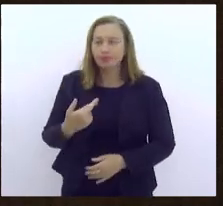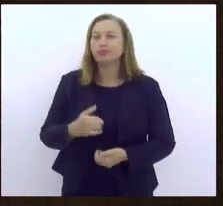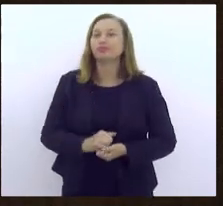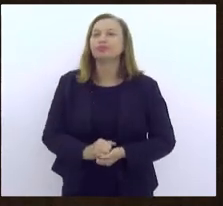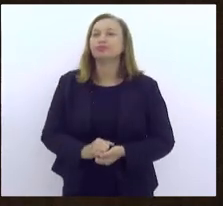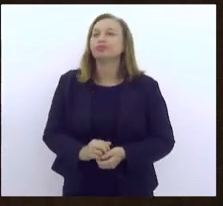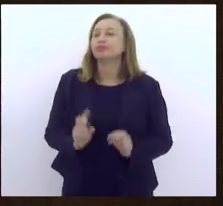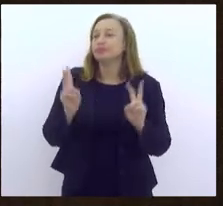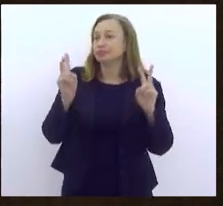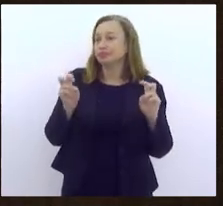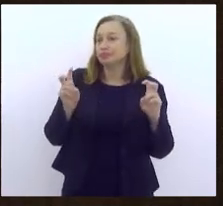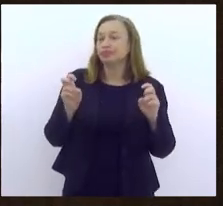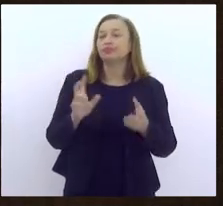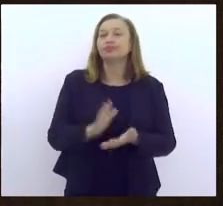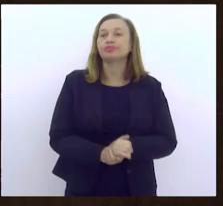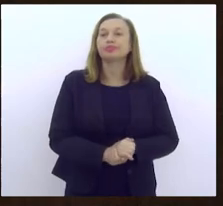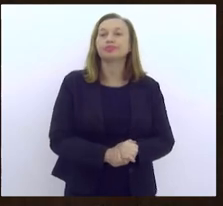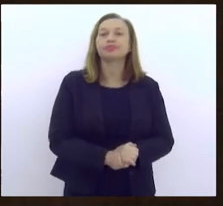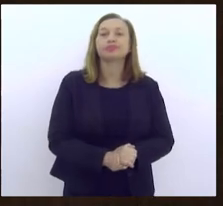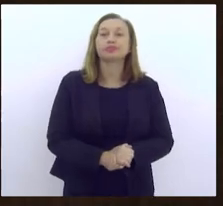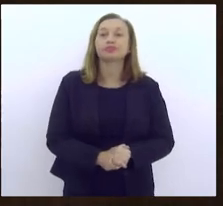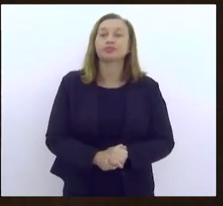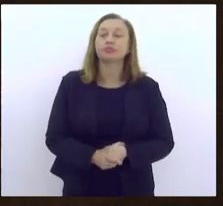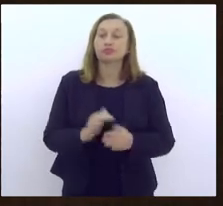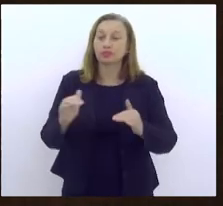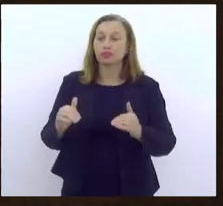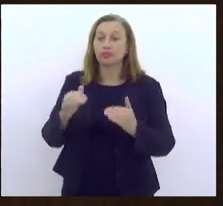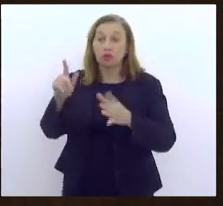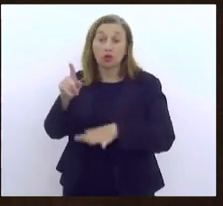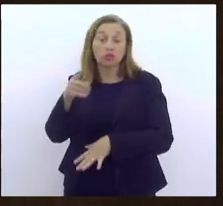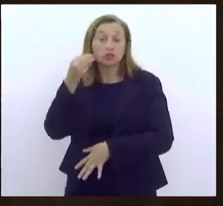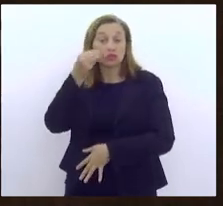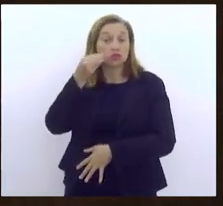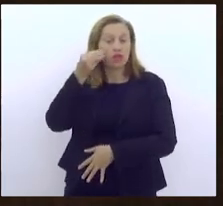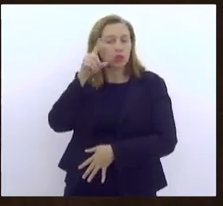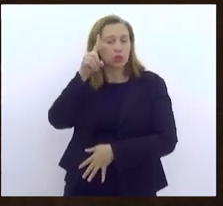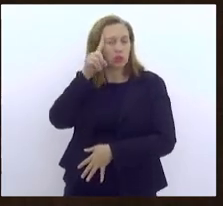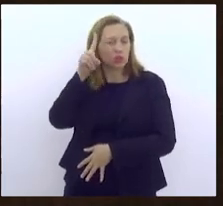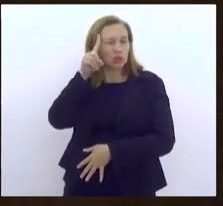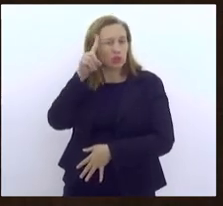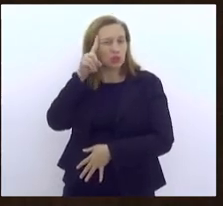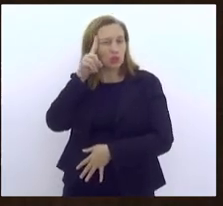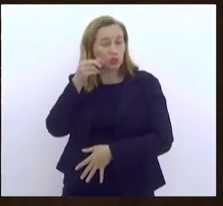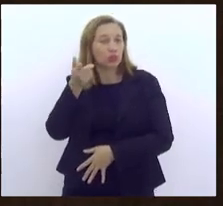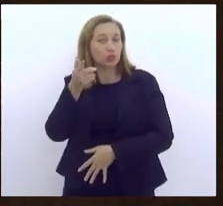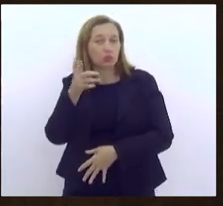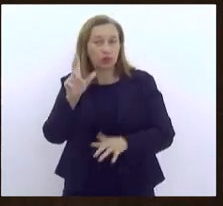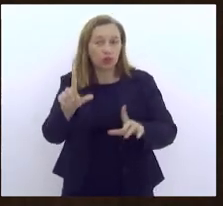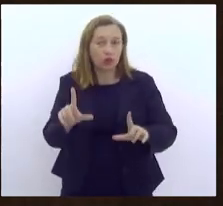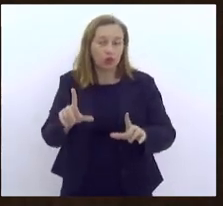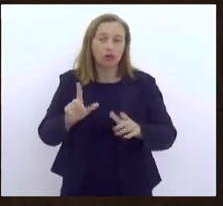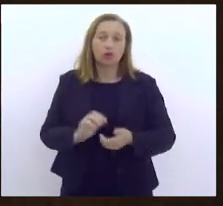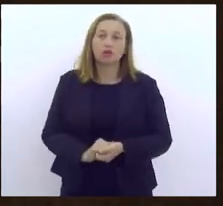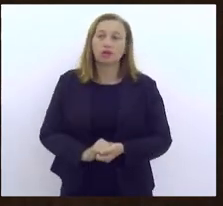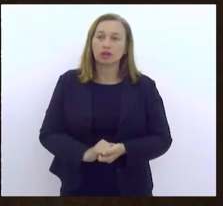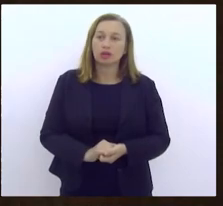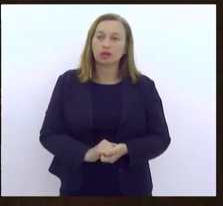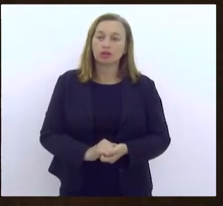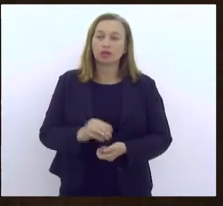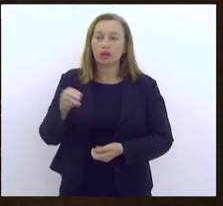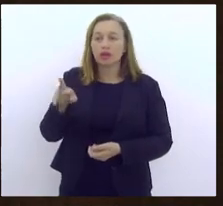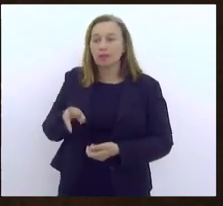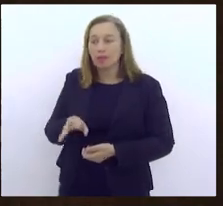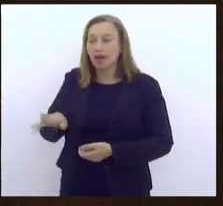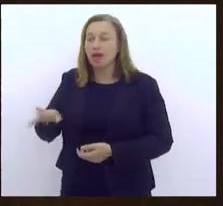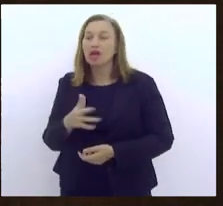a um fato desse, que Vossa Excelência convive diariamente e com menos holofote na maré, em